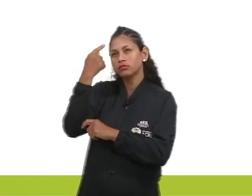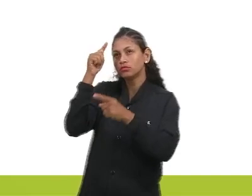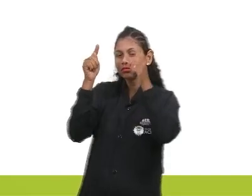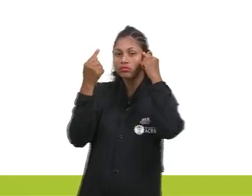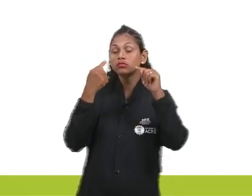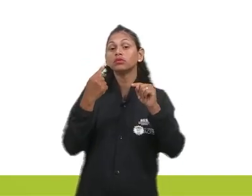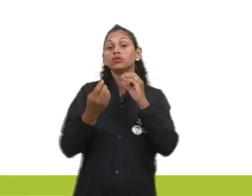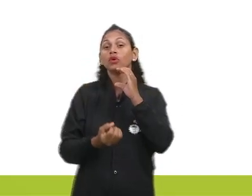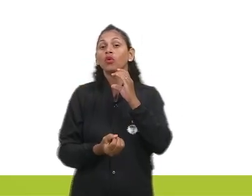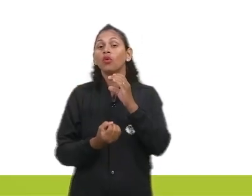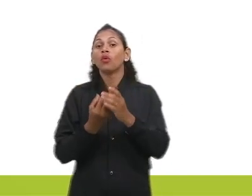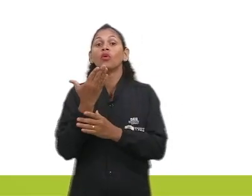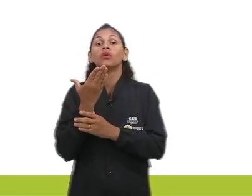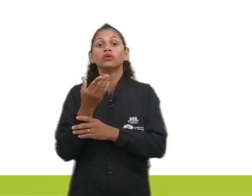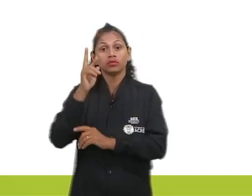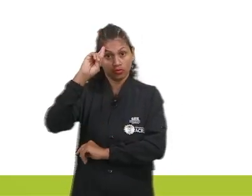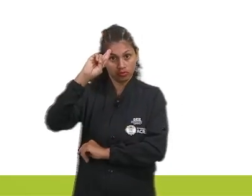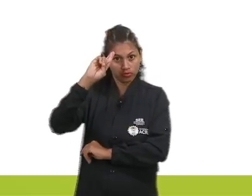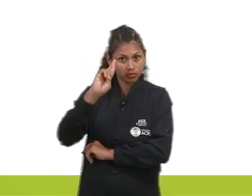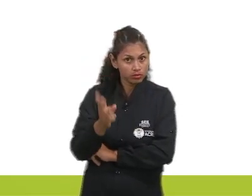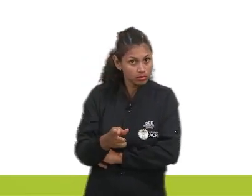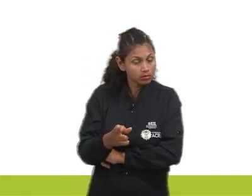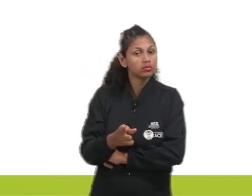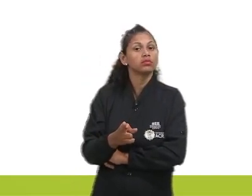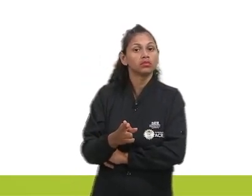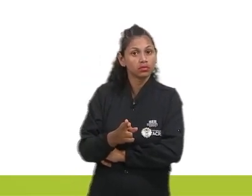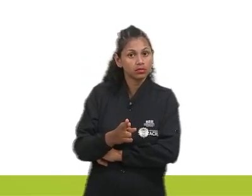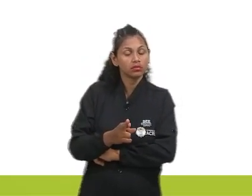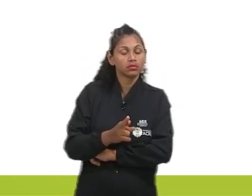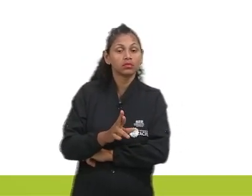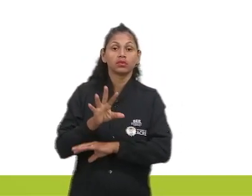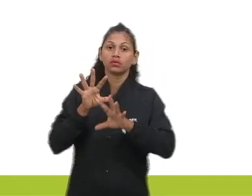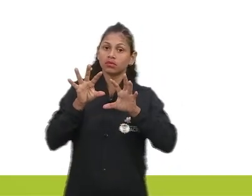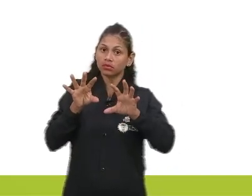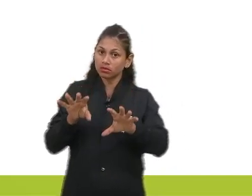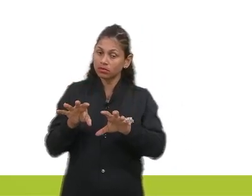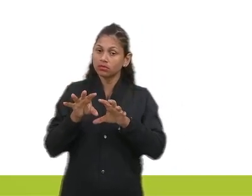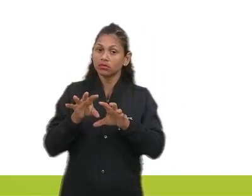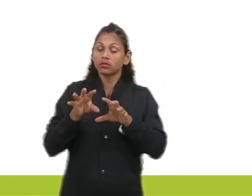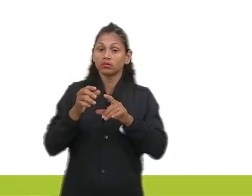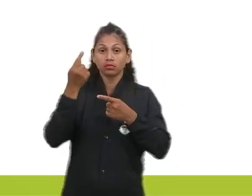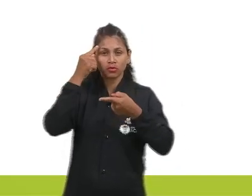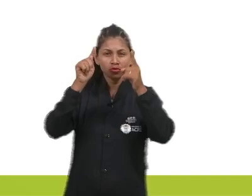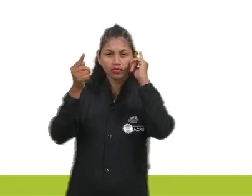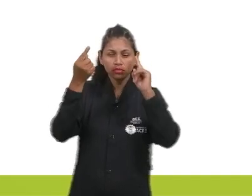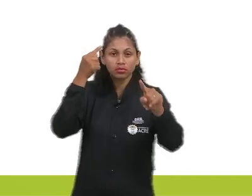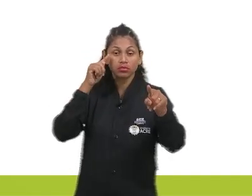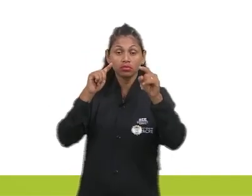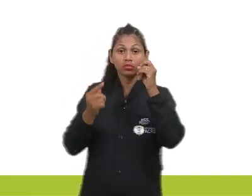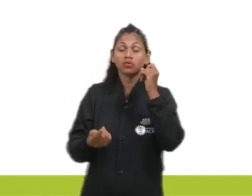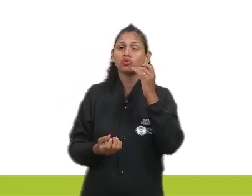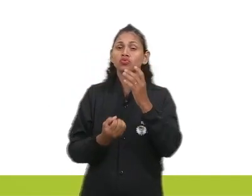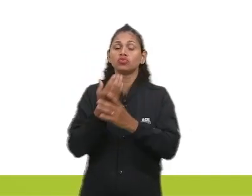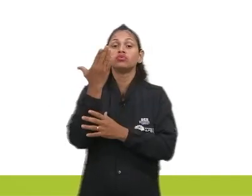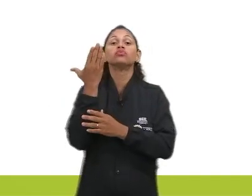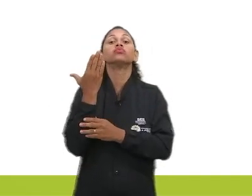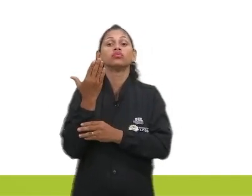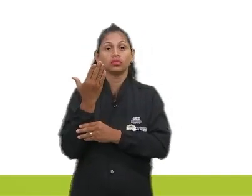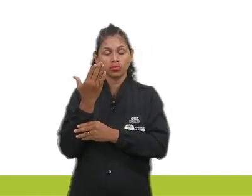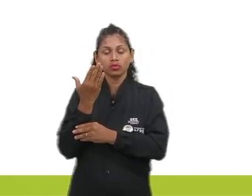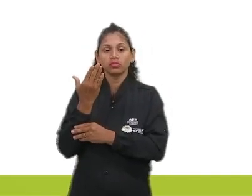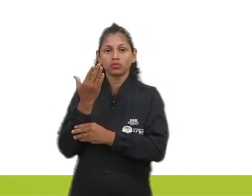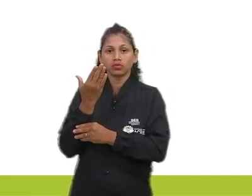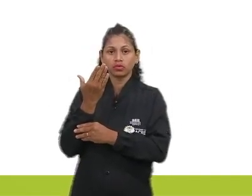têm origem na pura racionalidade. Assim, as ideias têm origens inatas no ser